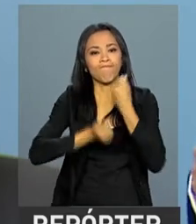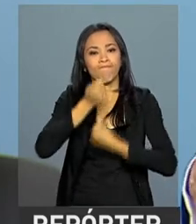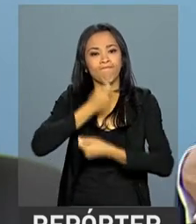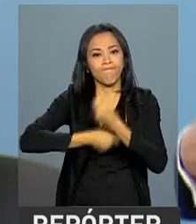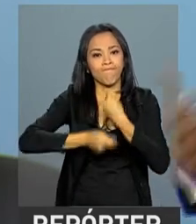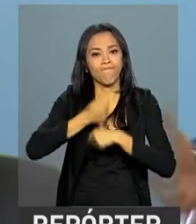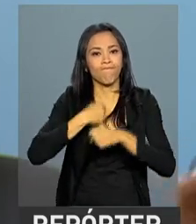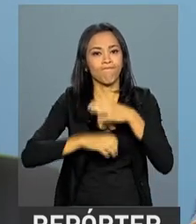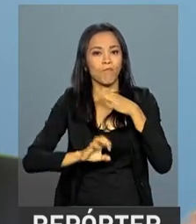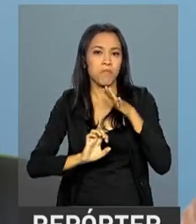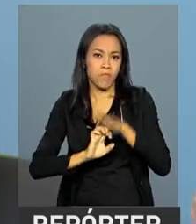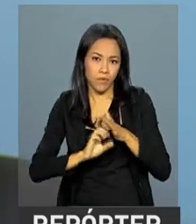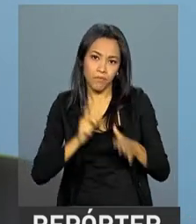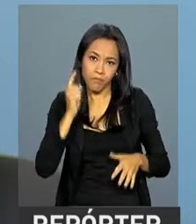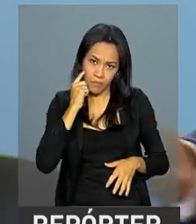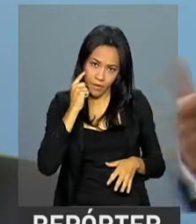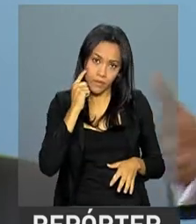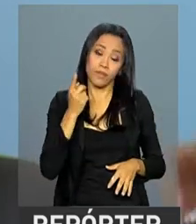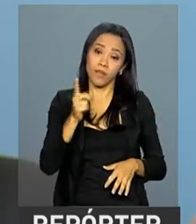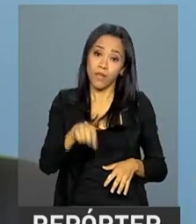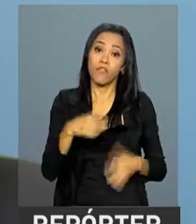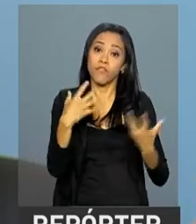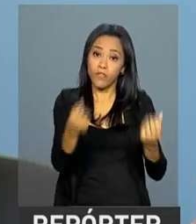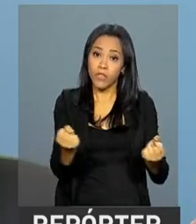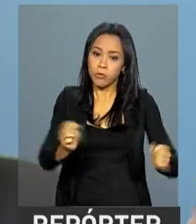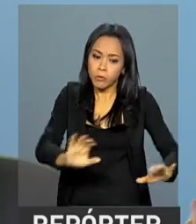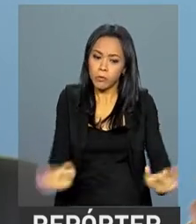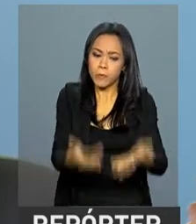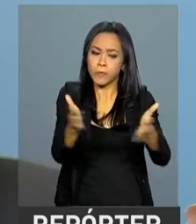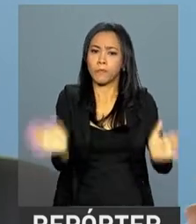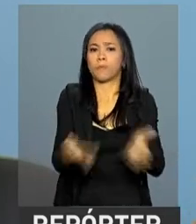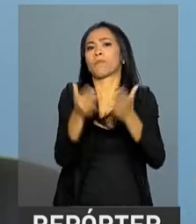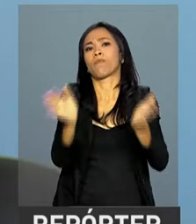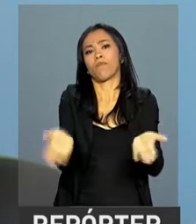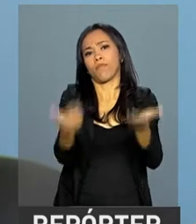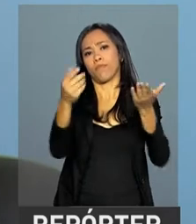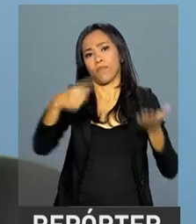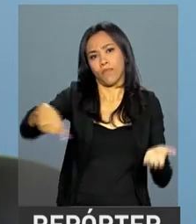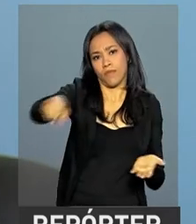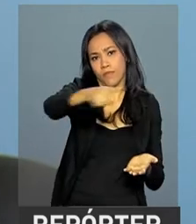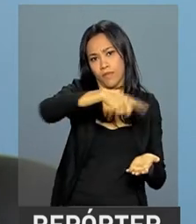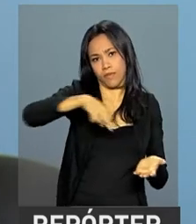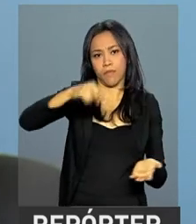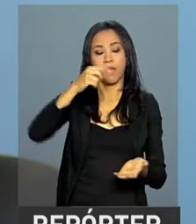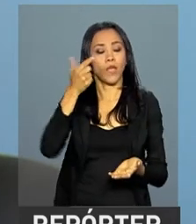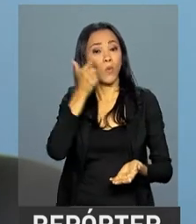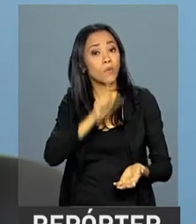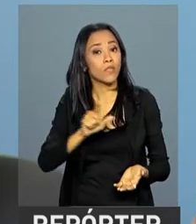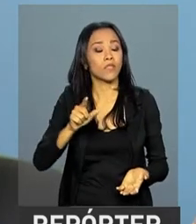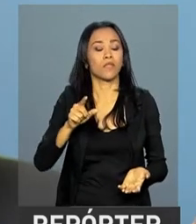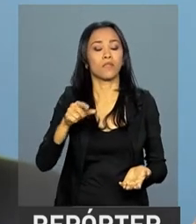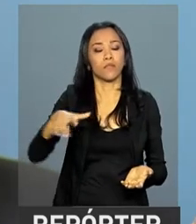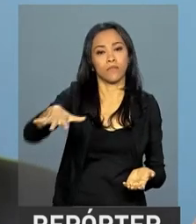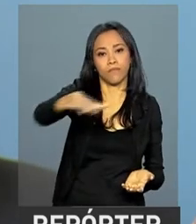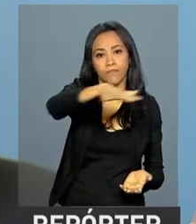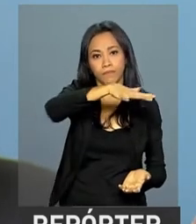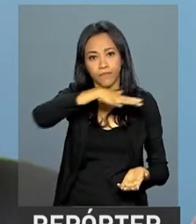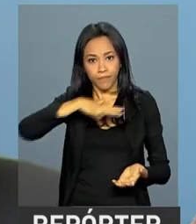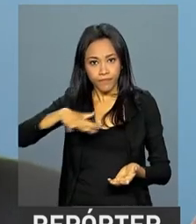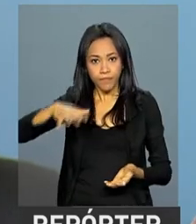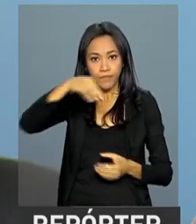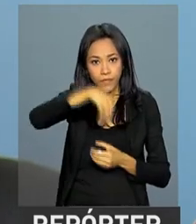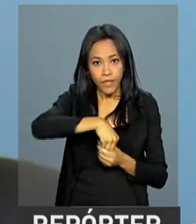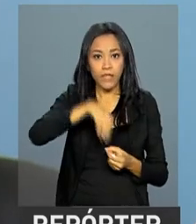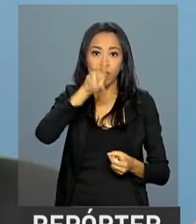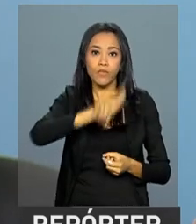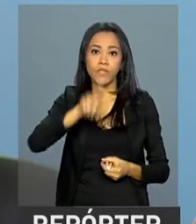e estimular e criar um ambiente ainda mais amigável no âmbito das universidades